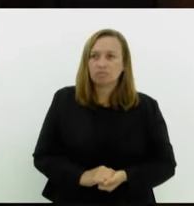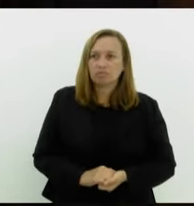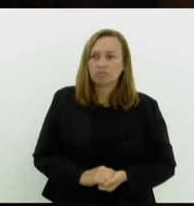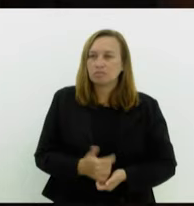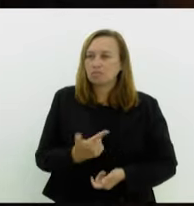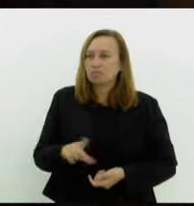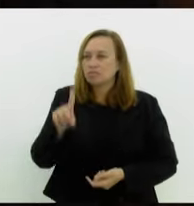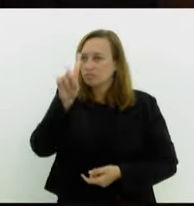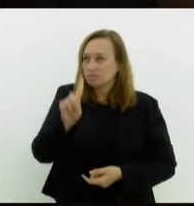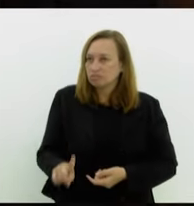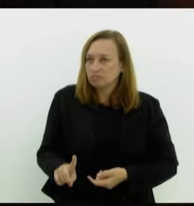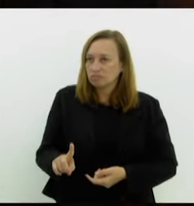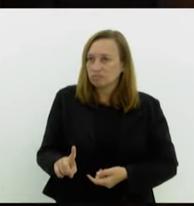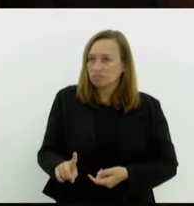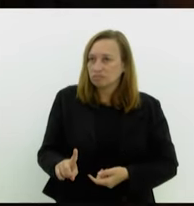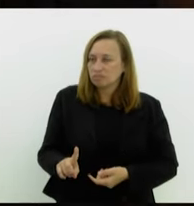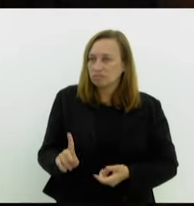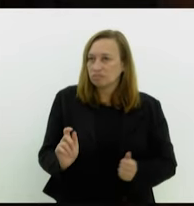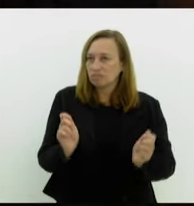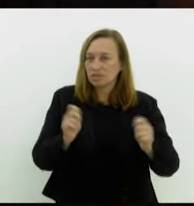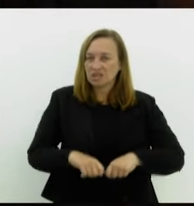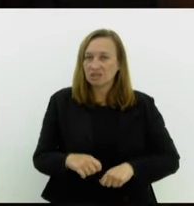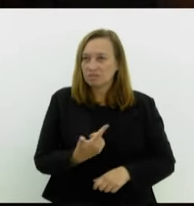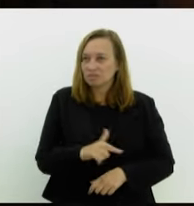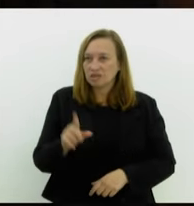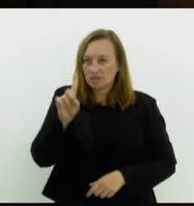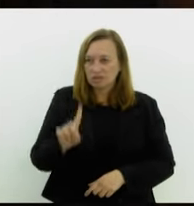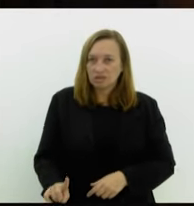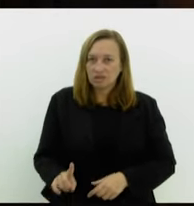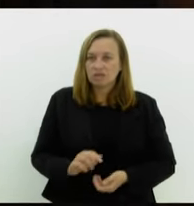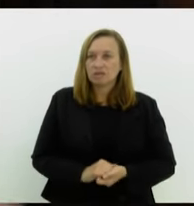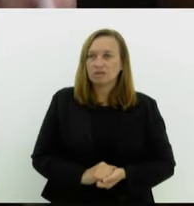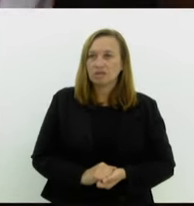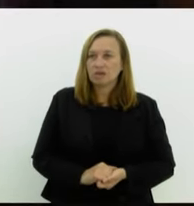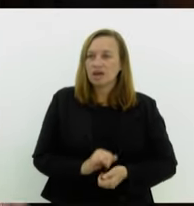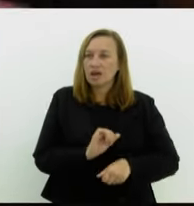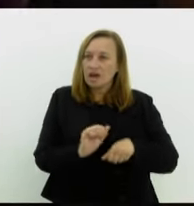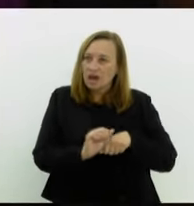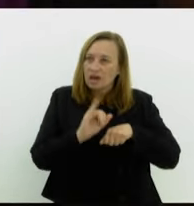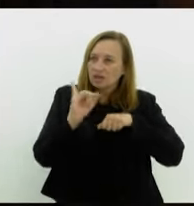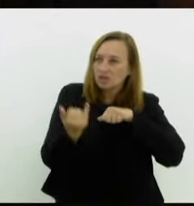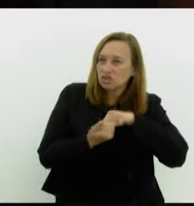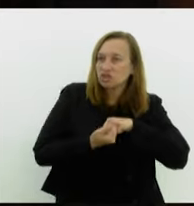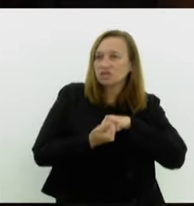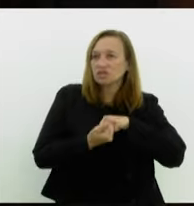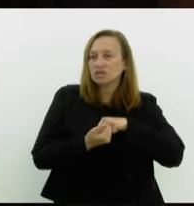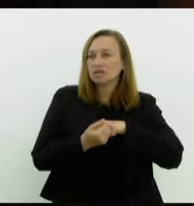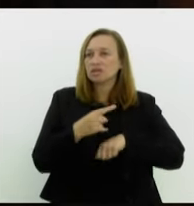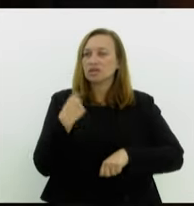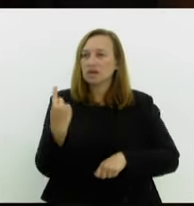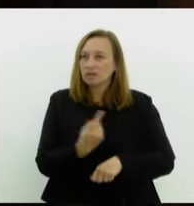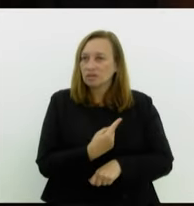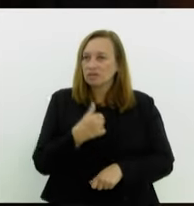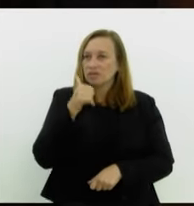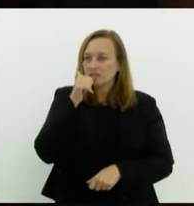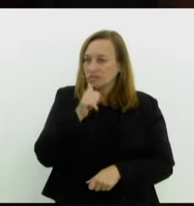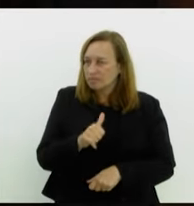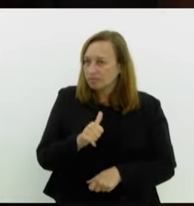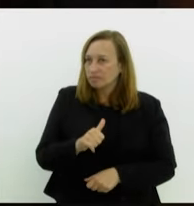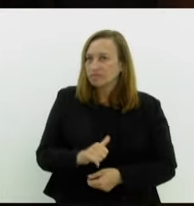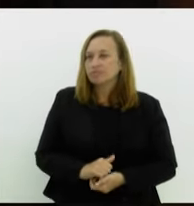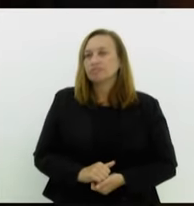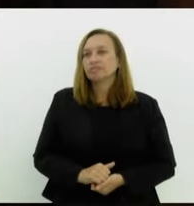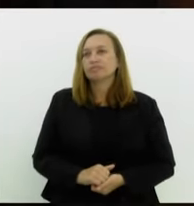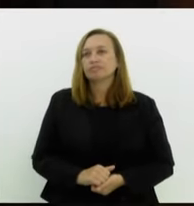tem o direito nem de ser incompetente os adjetivos são vinculados à nossa sexualidade à nossa